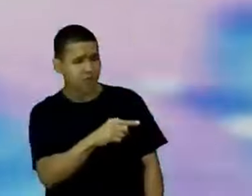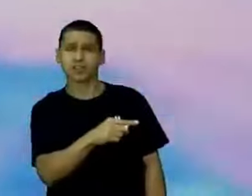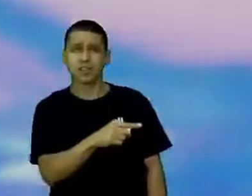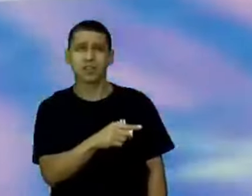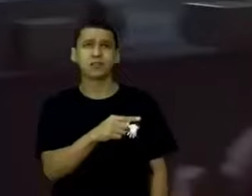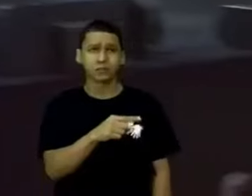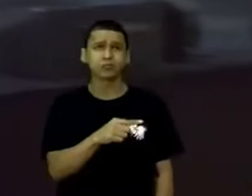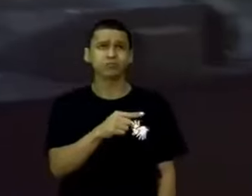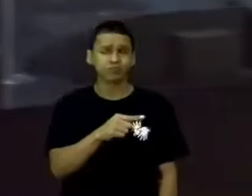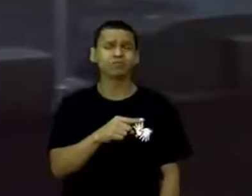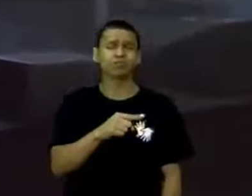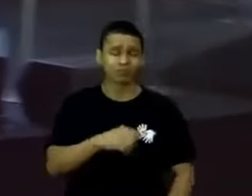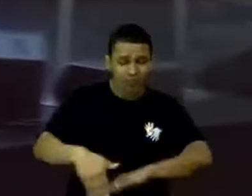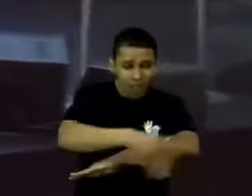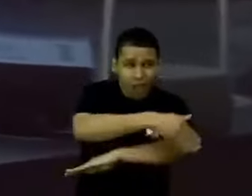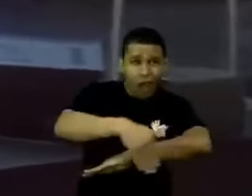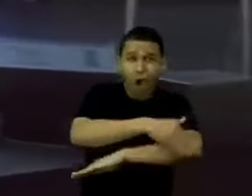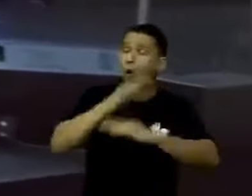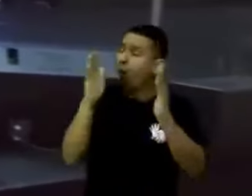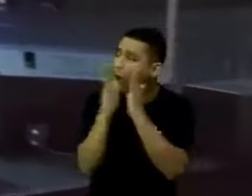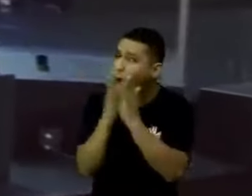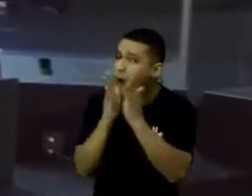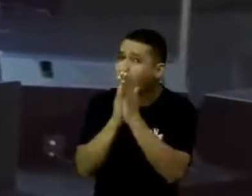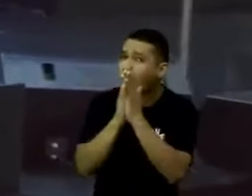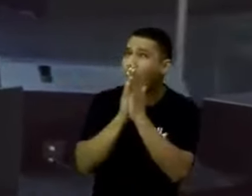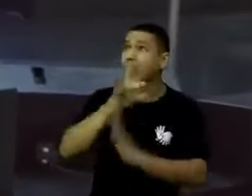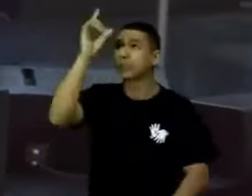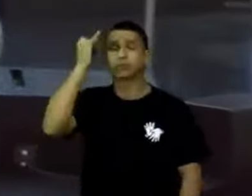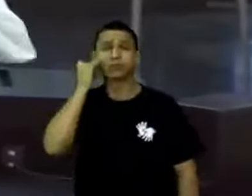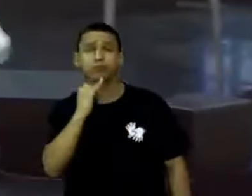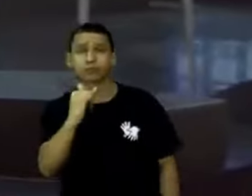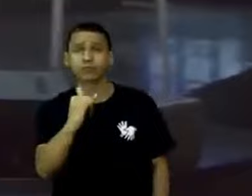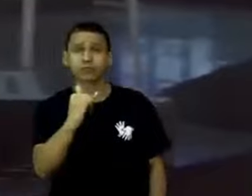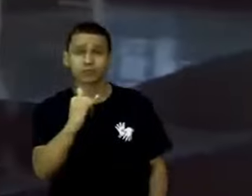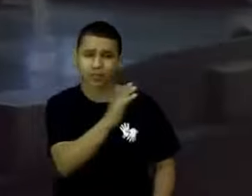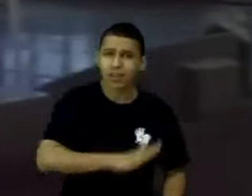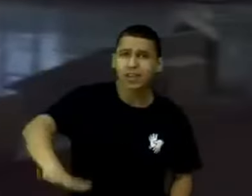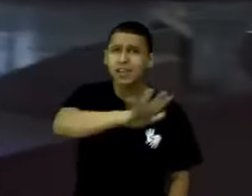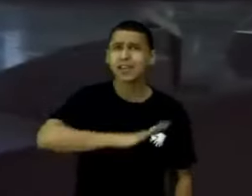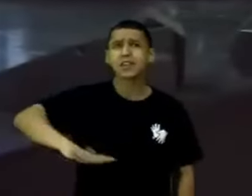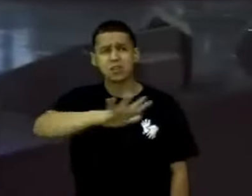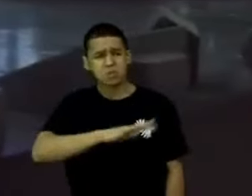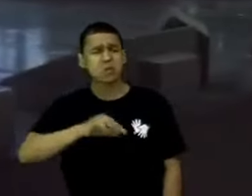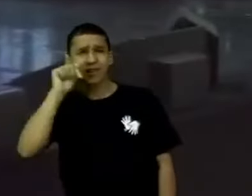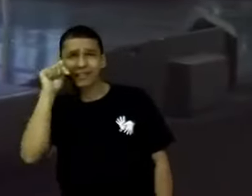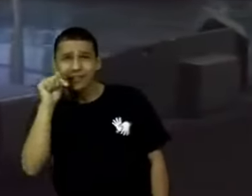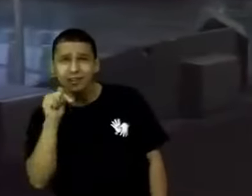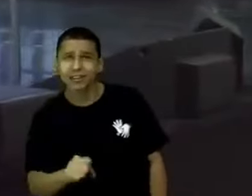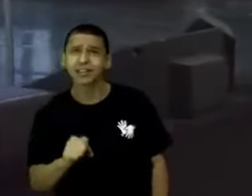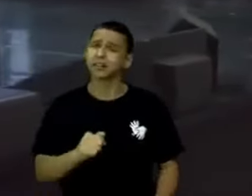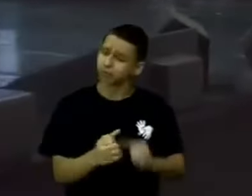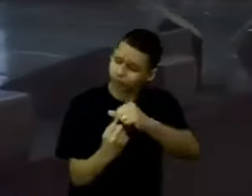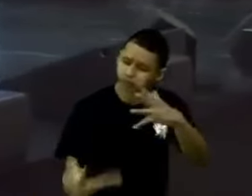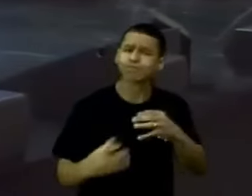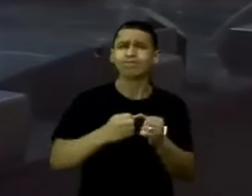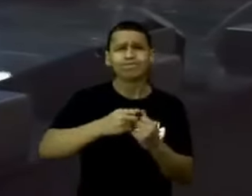isso, isso, isso. Sabe o que Deus está te falando? Esse ambiente é ambiente de